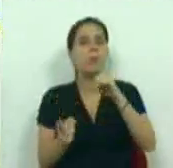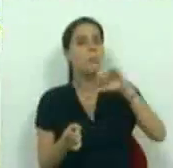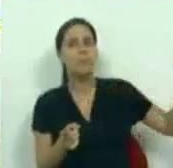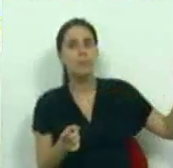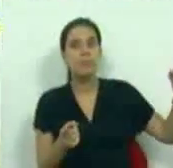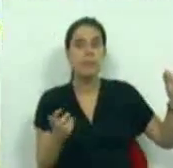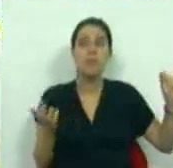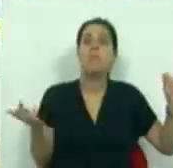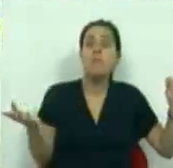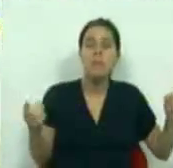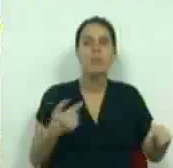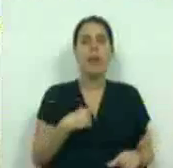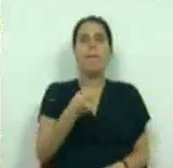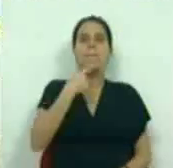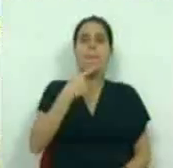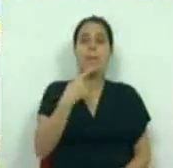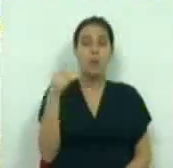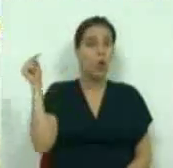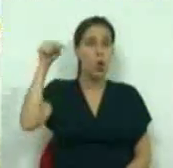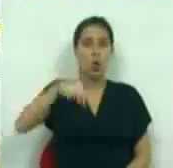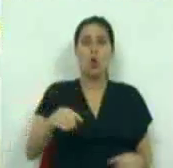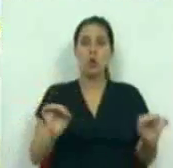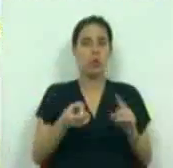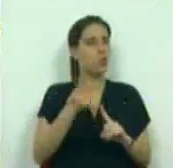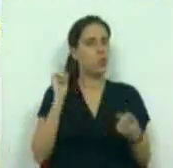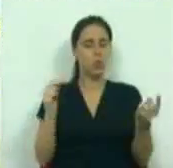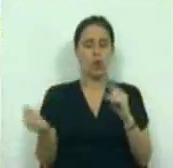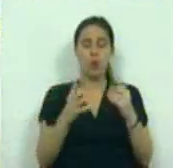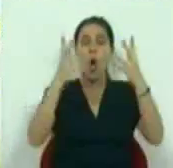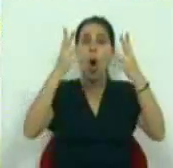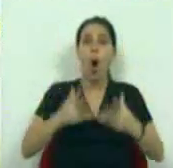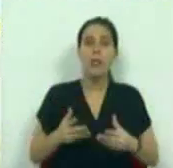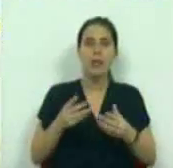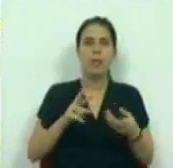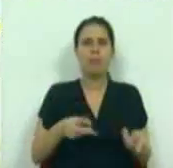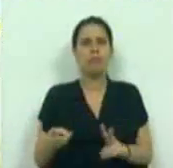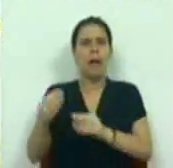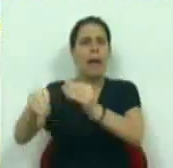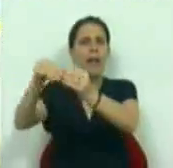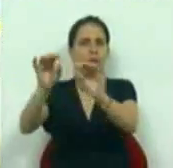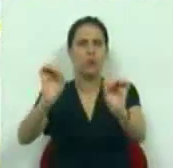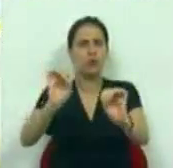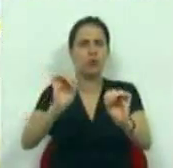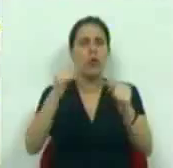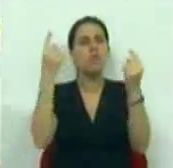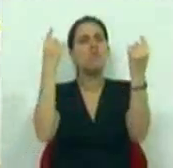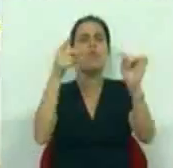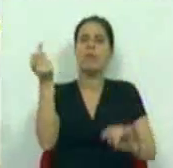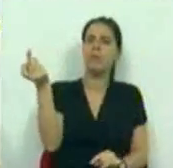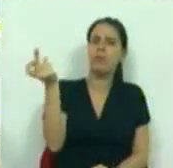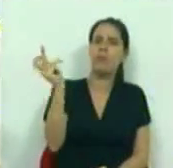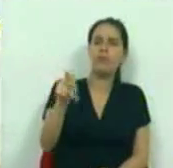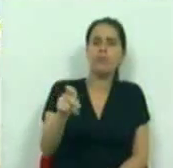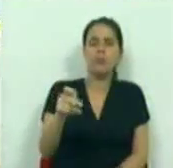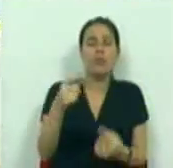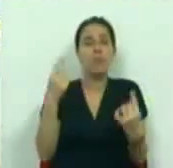ausentar. Nós percebemos é que ele não veio cá para discutir o orçamento retificativo. Foi apenas mais um episódio para o